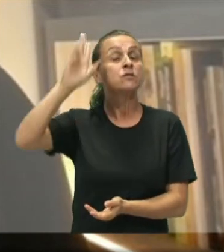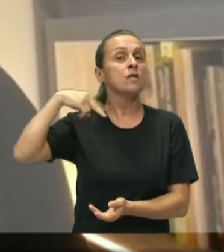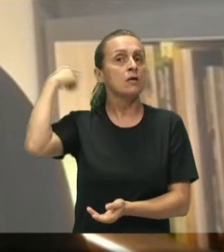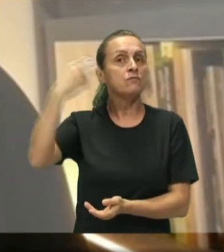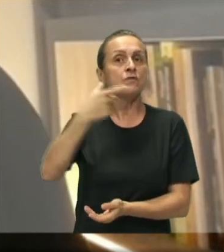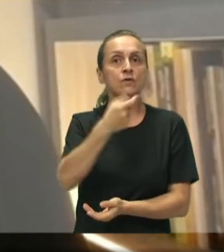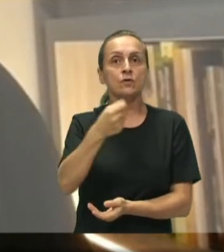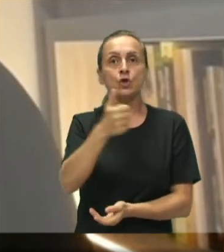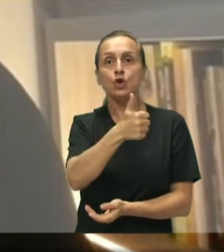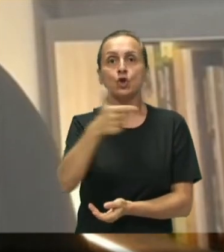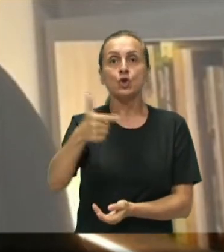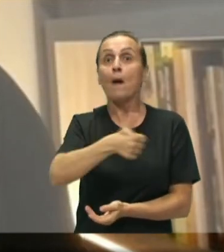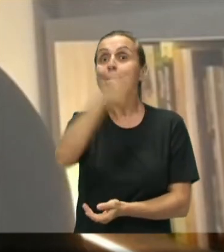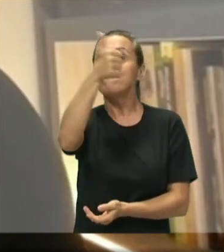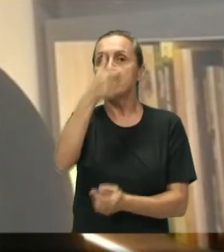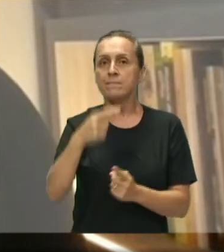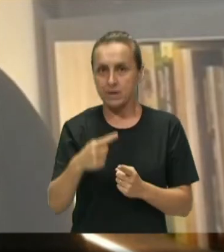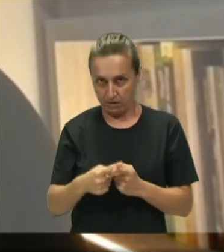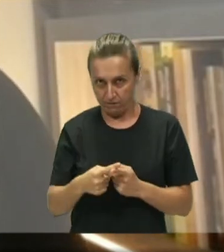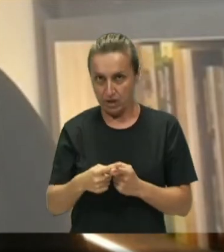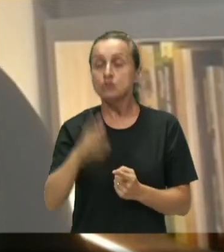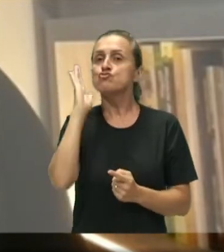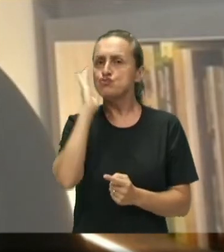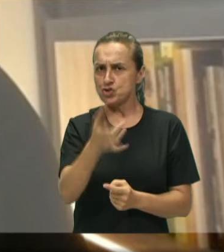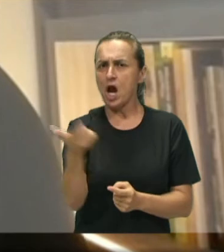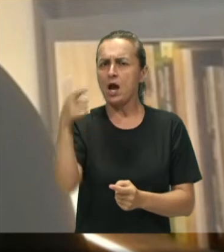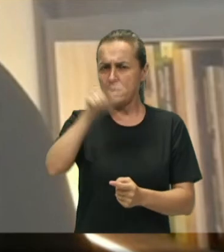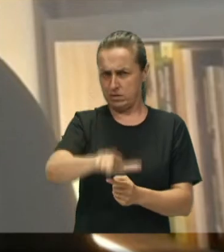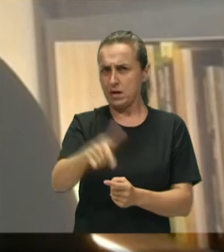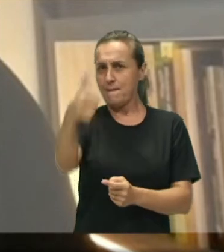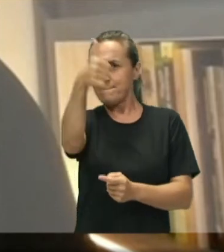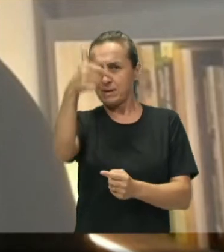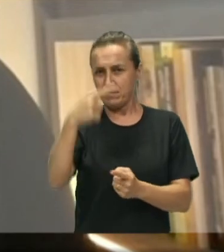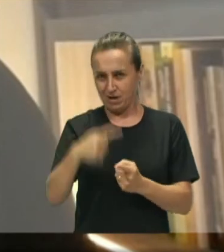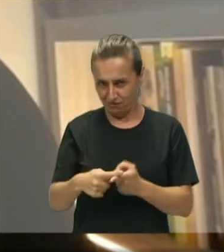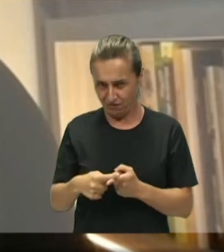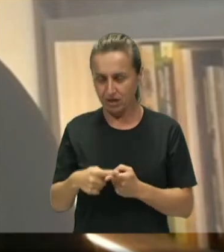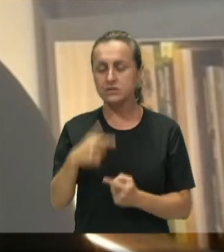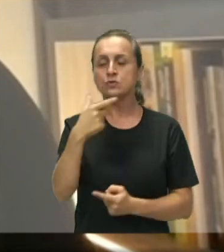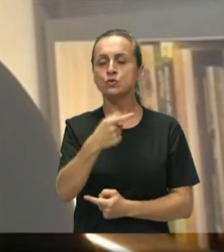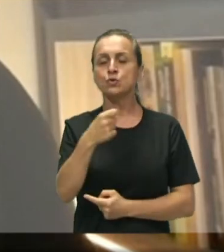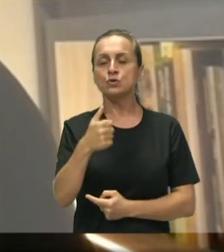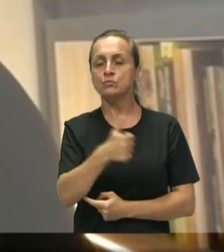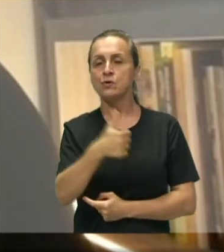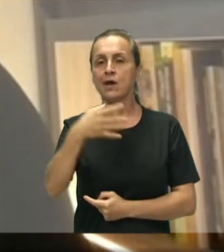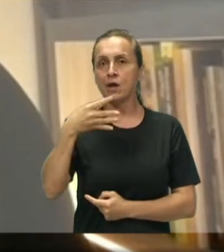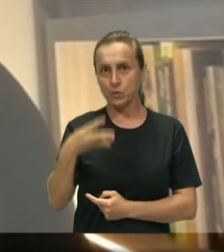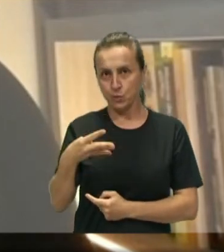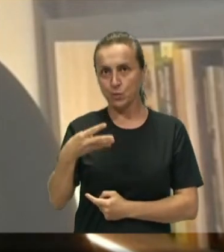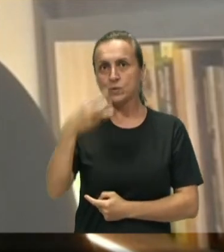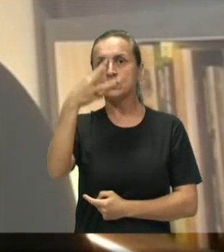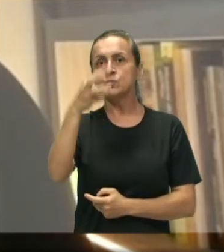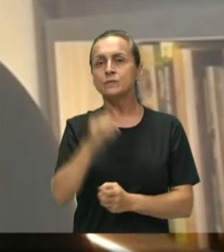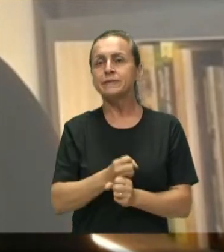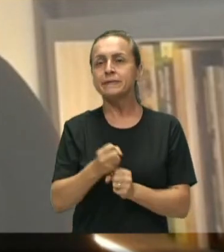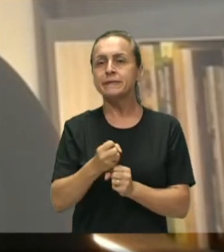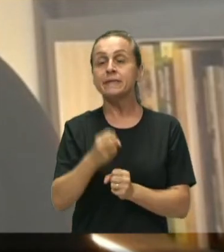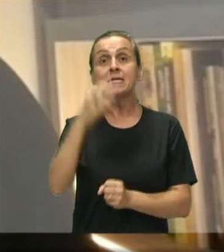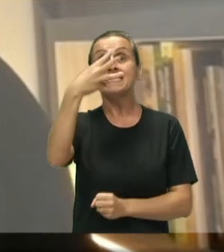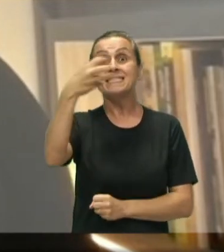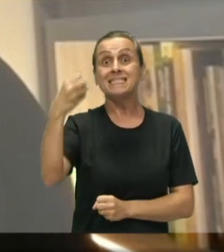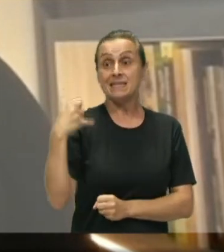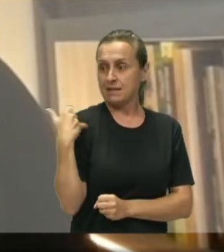pela primeira vez sendo eleito na minha primeira candidatura em 2014 há 30 anos de idade